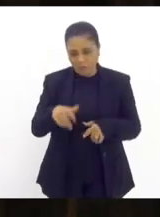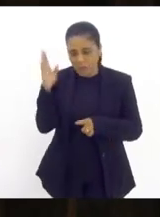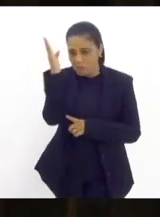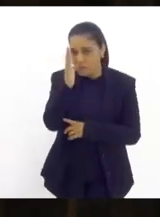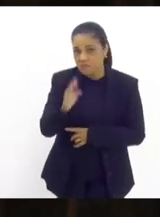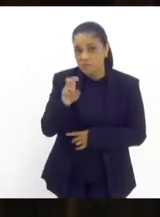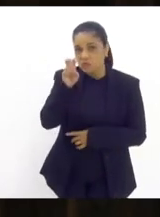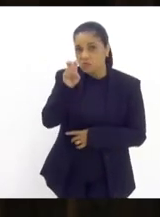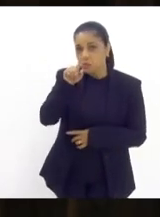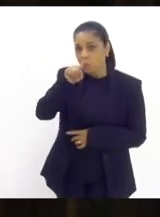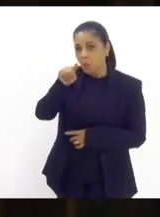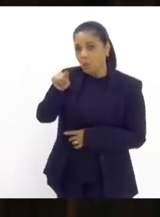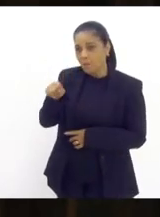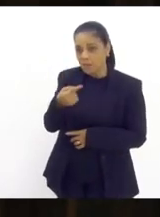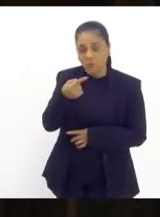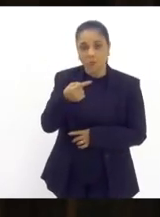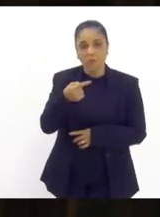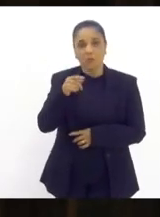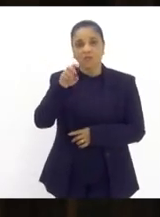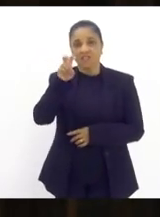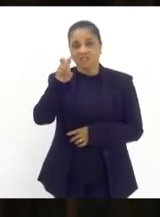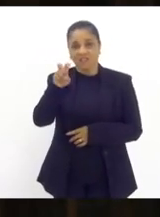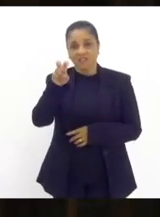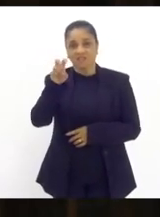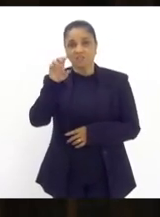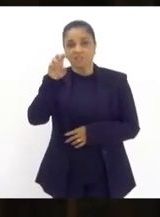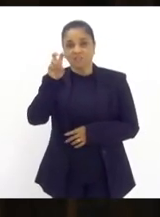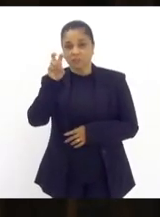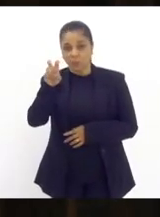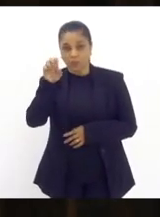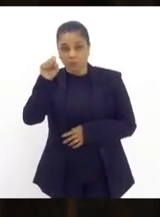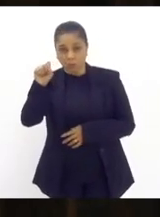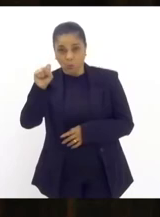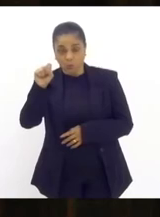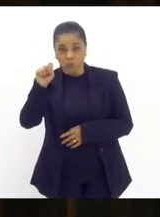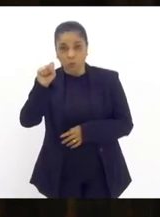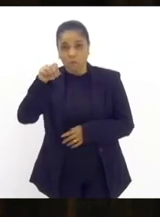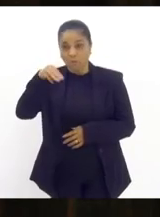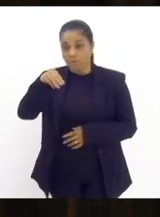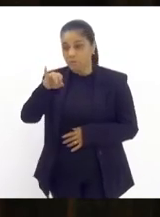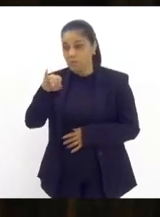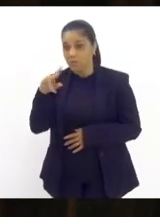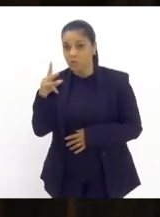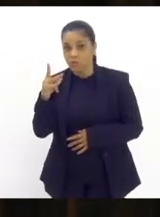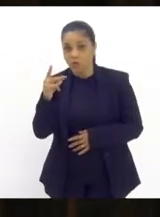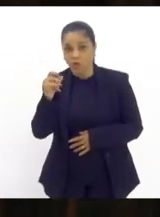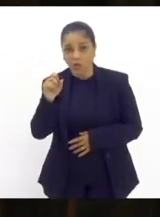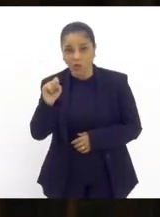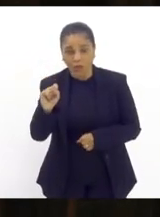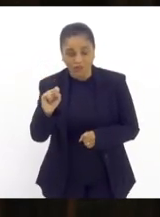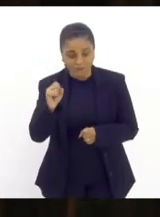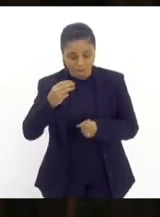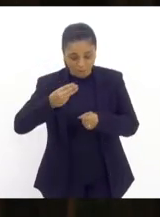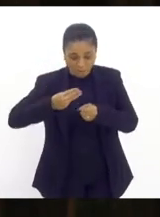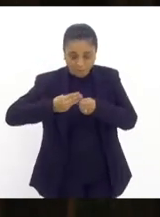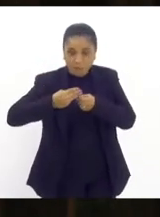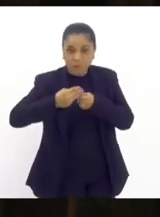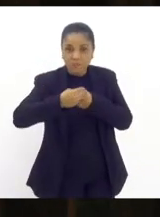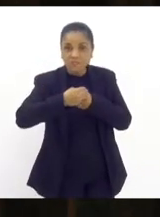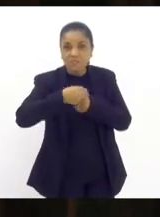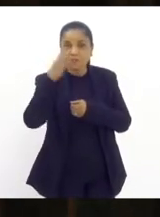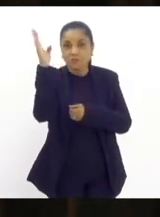5.568 municípios vou dividir os 150 milhões para esses 5 mil 568 municípios